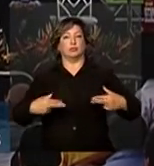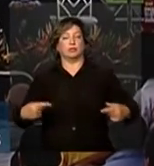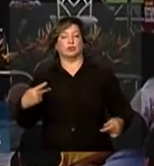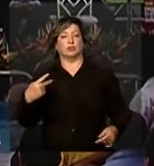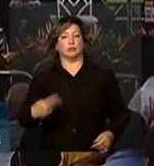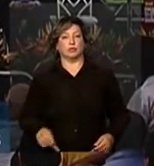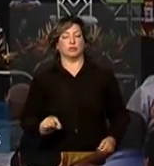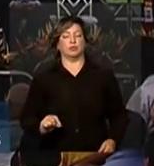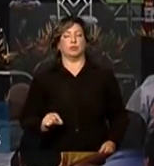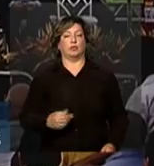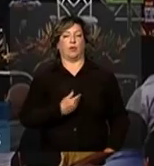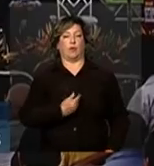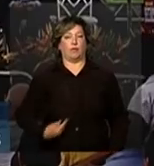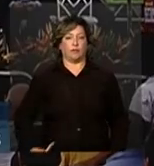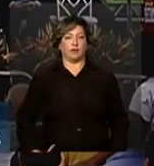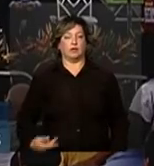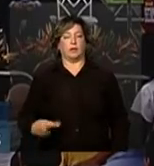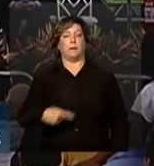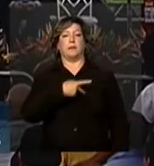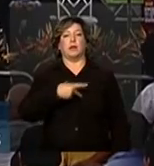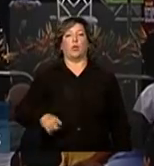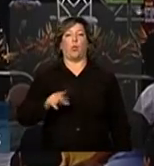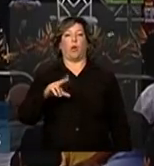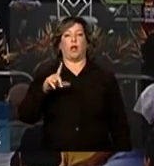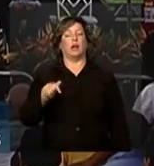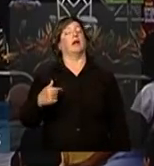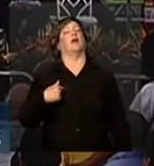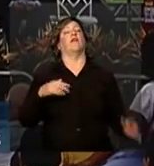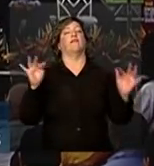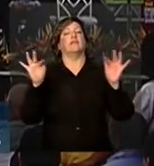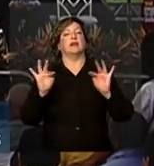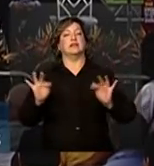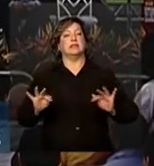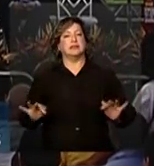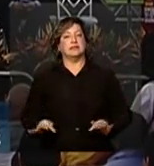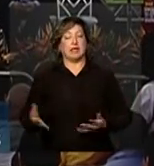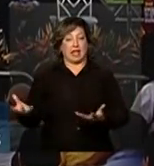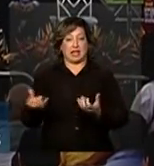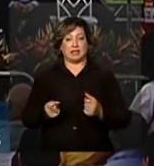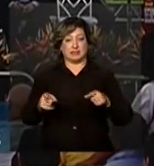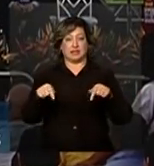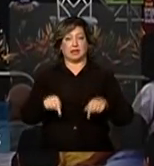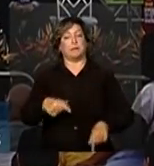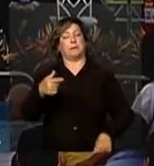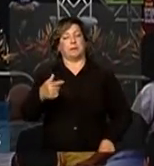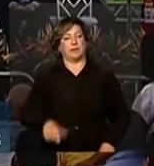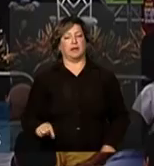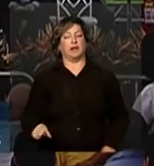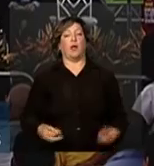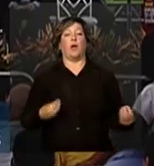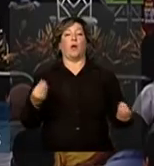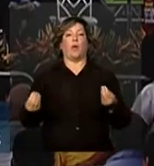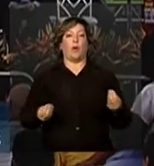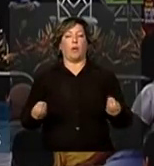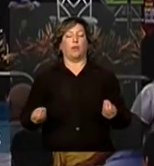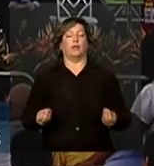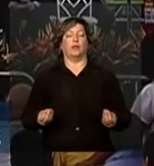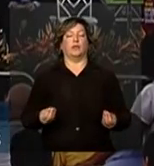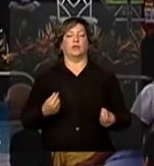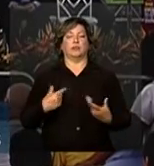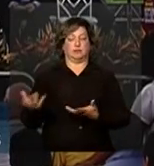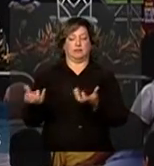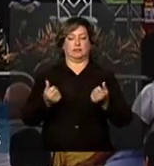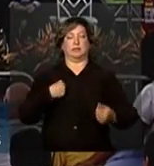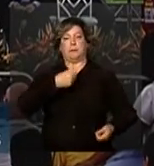governo do presidente Lula e eu tô feliz de recebê-la mais uma vez aqui como fitrian Governador Valadares